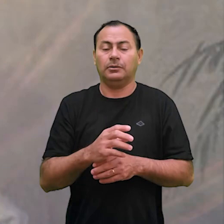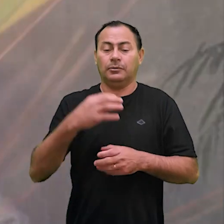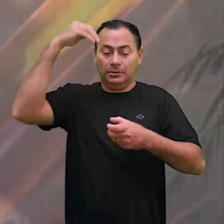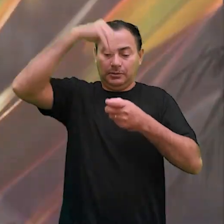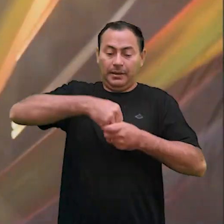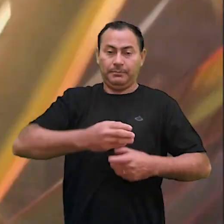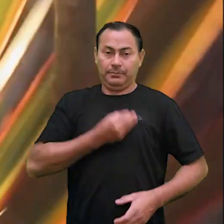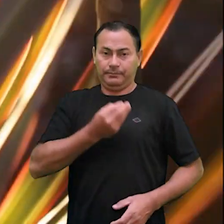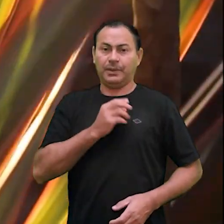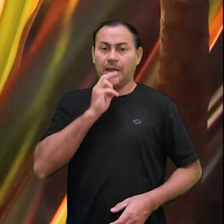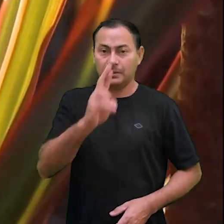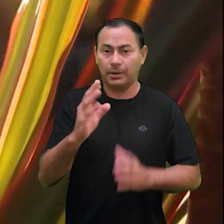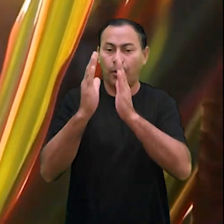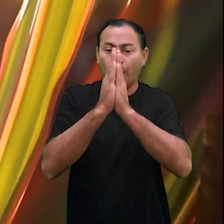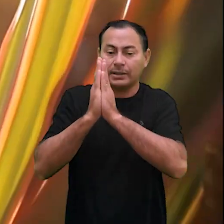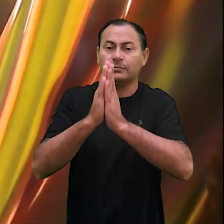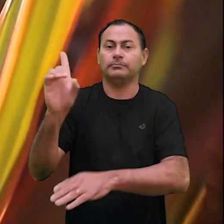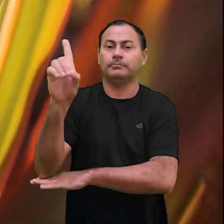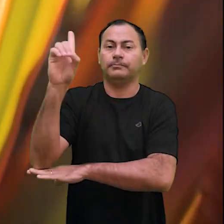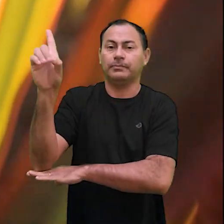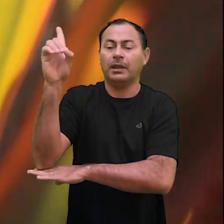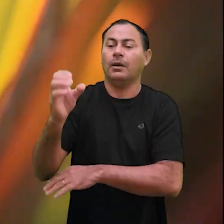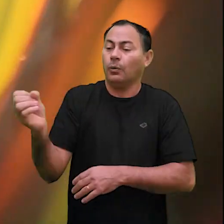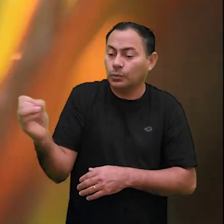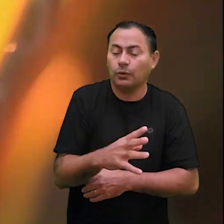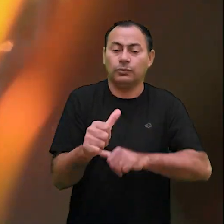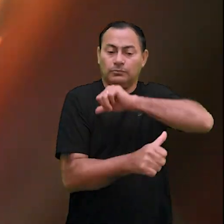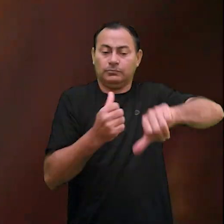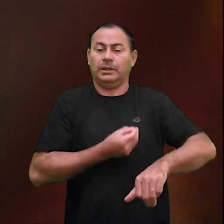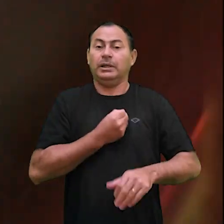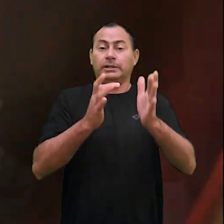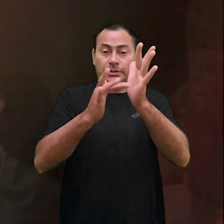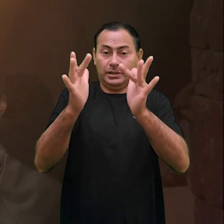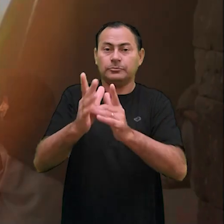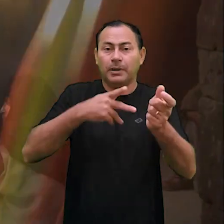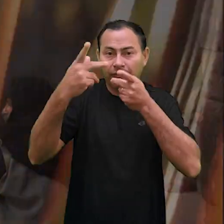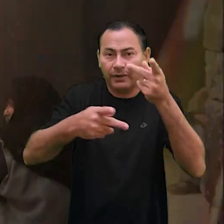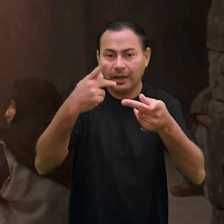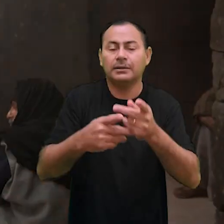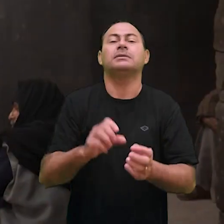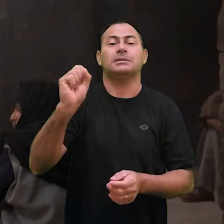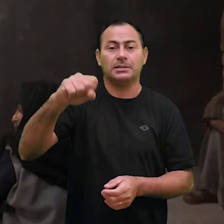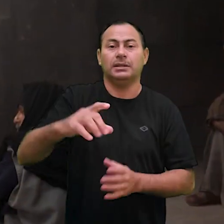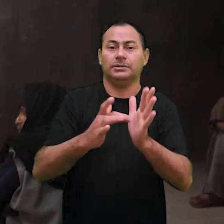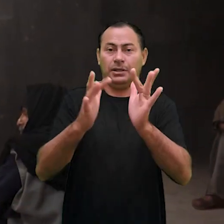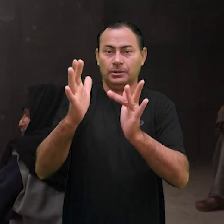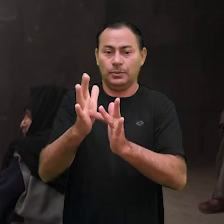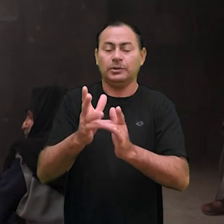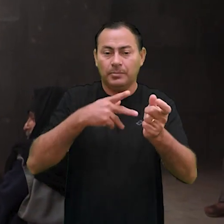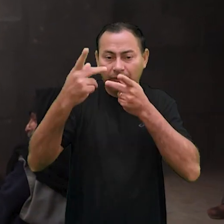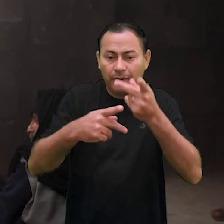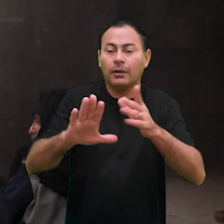ato de criação no meu interior. A resposta à oração de Davi é o novo nascimento. E Jesus fala sobre